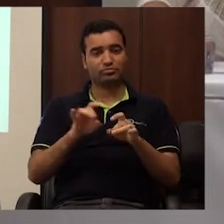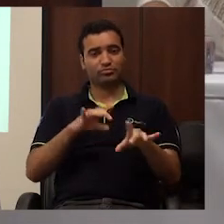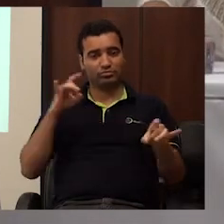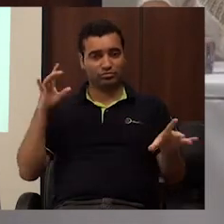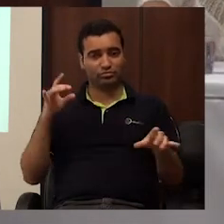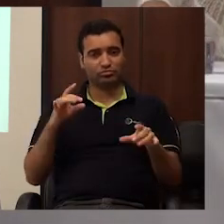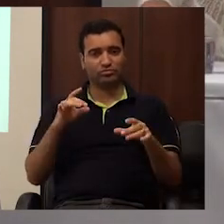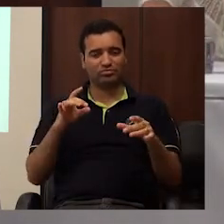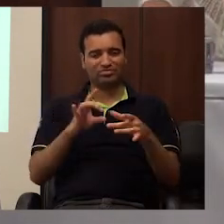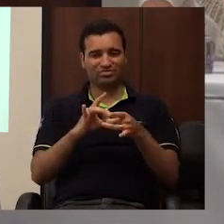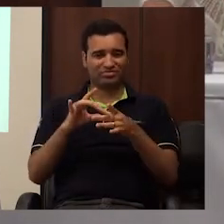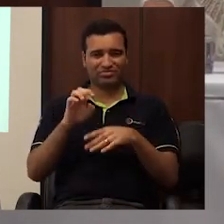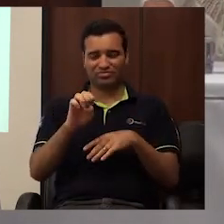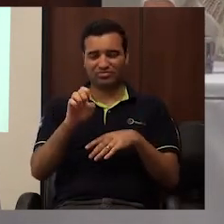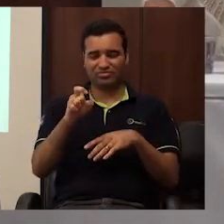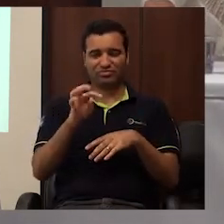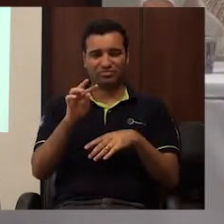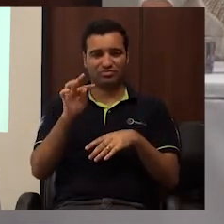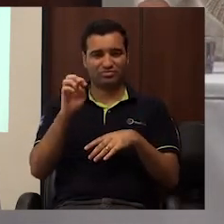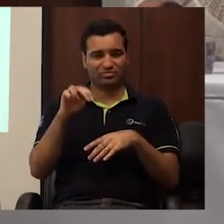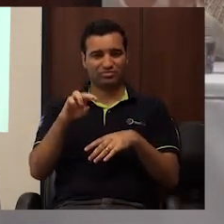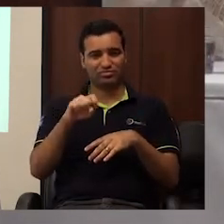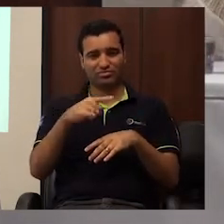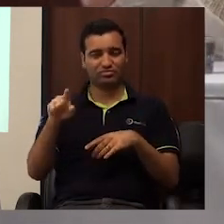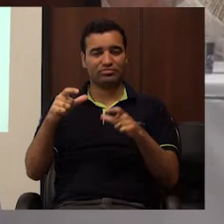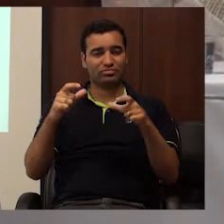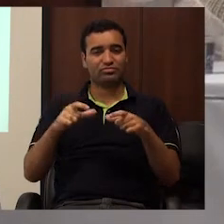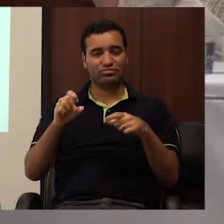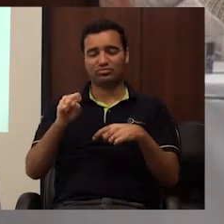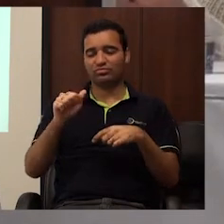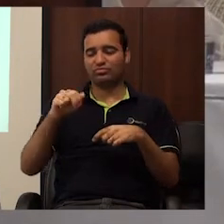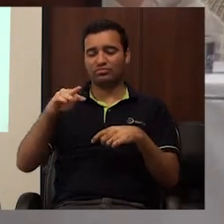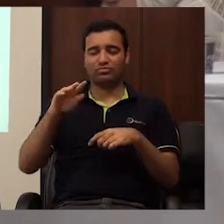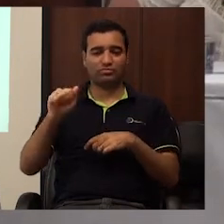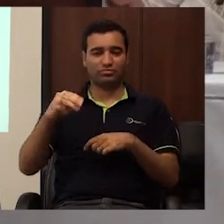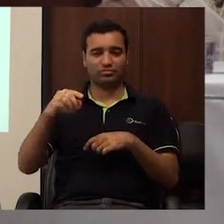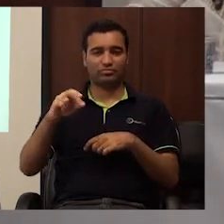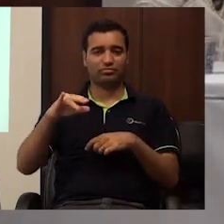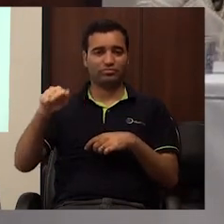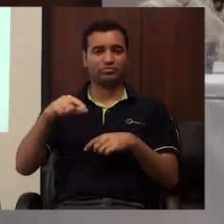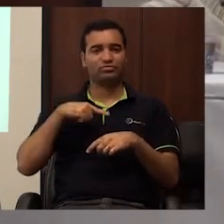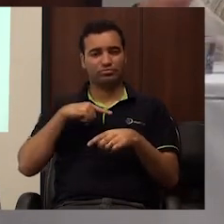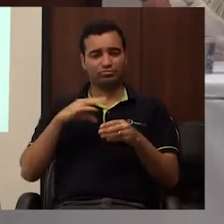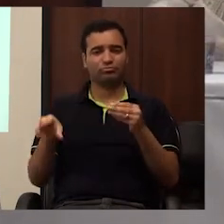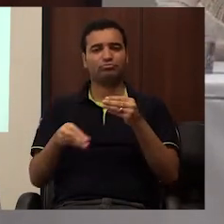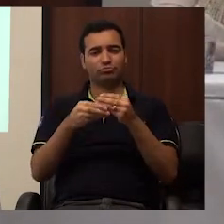modalidade extensionista, foi a Universidade Federal de Santa Maria, que depois veio implantar cursos